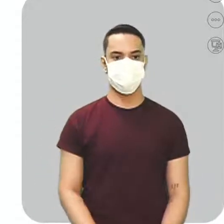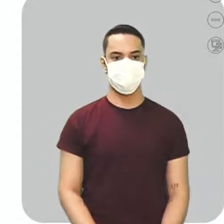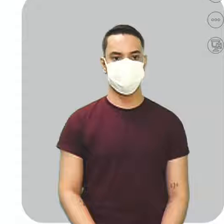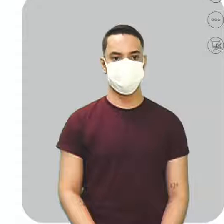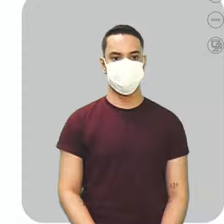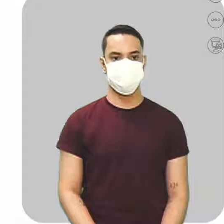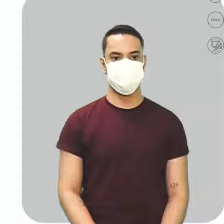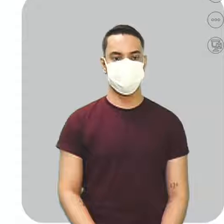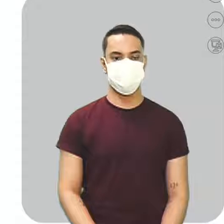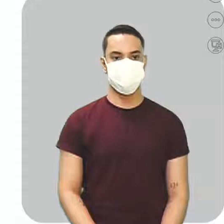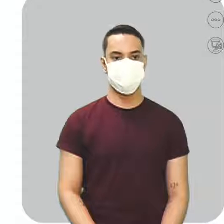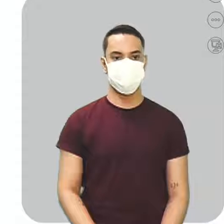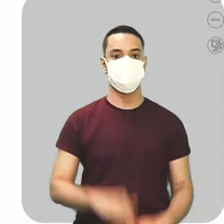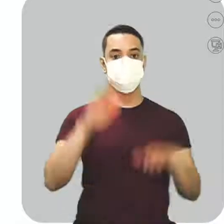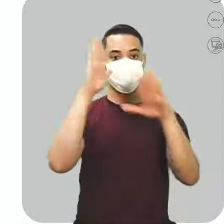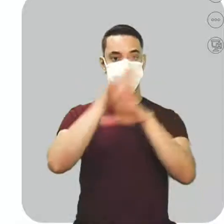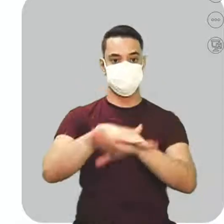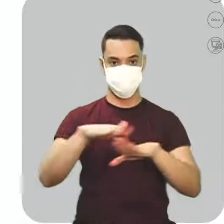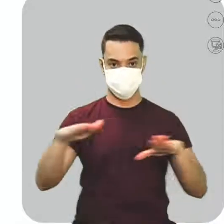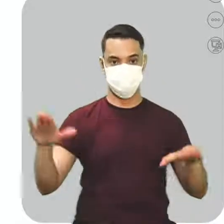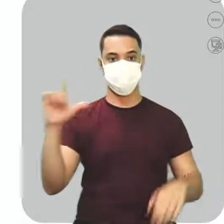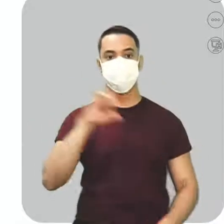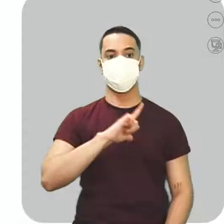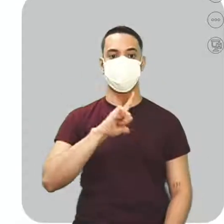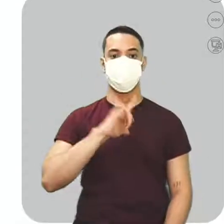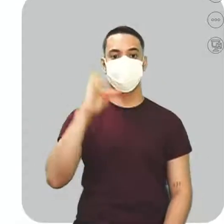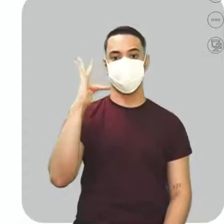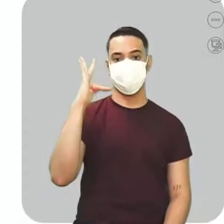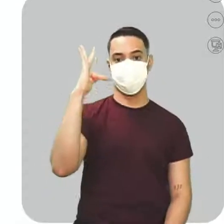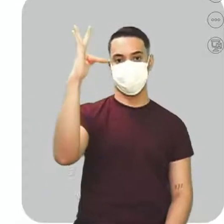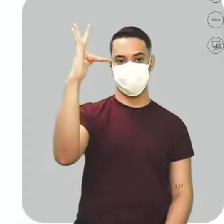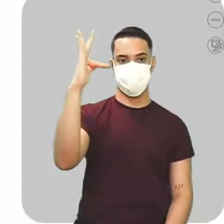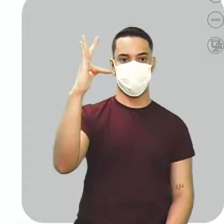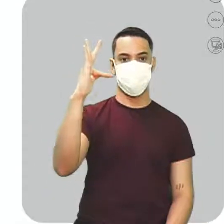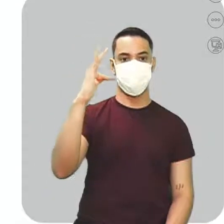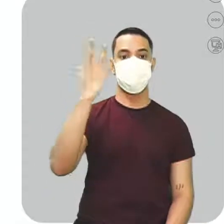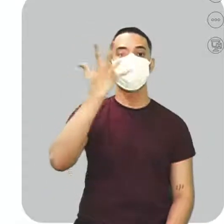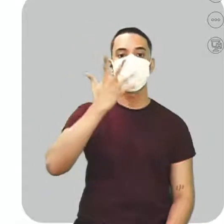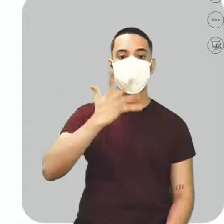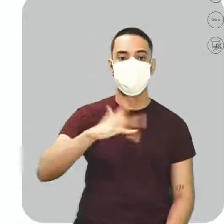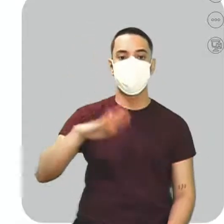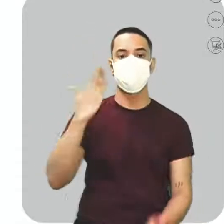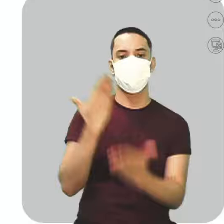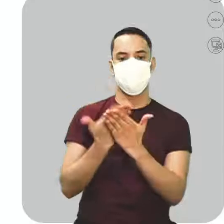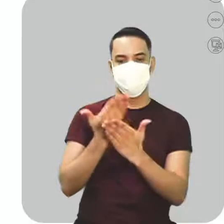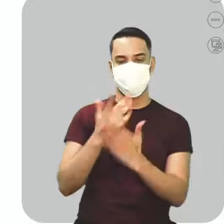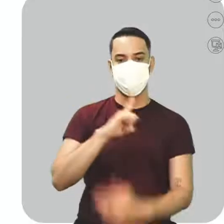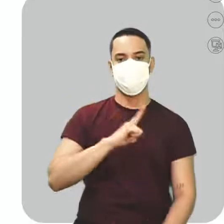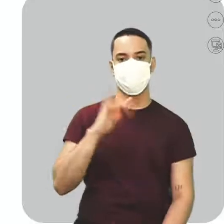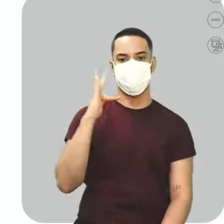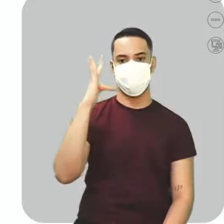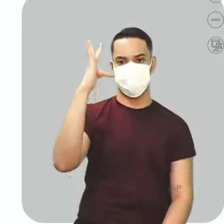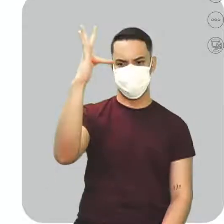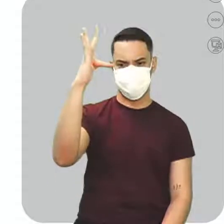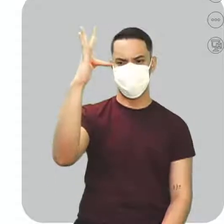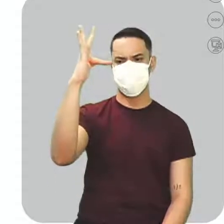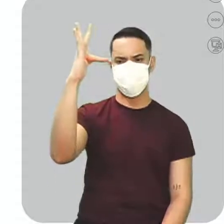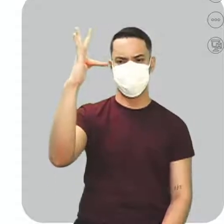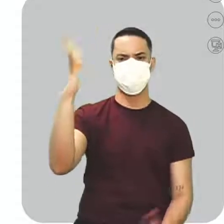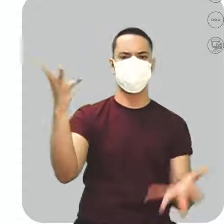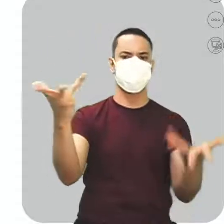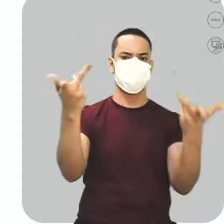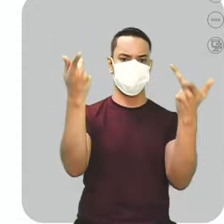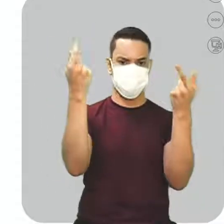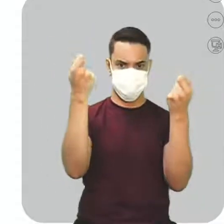questão. Criança que tem um futuro, criança que estuda tem um futuro promissor. Aí está